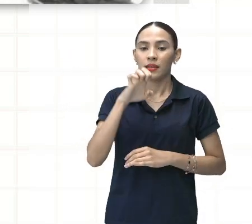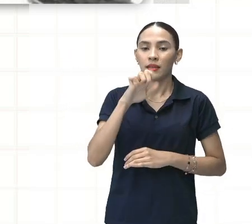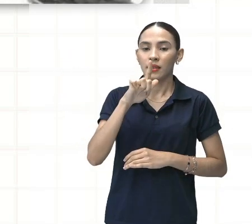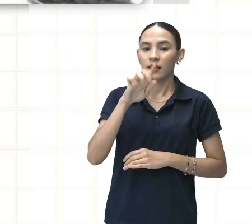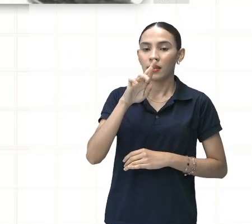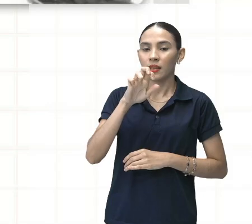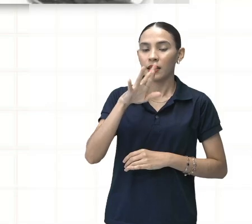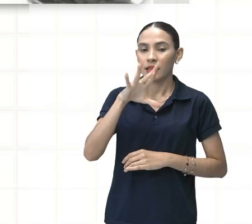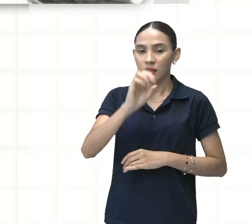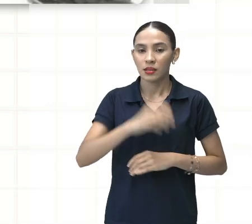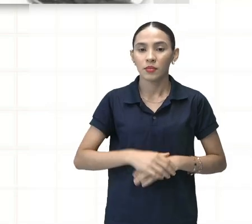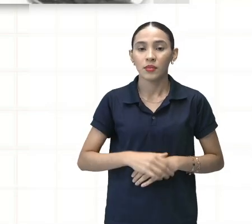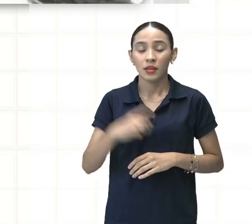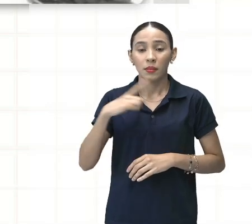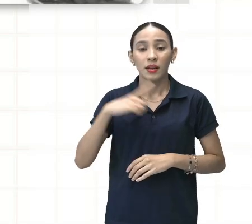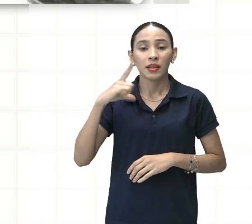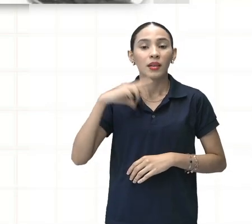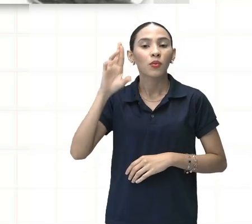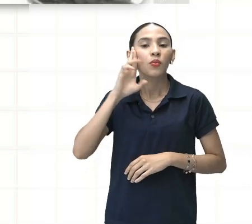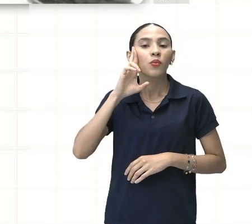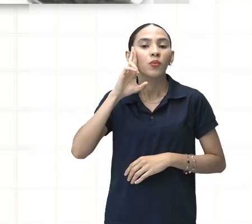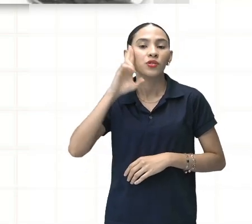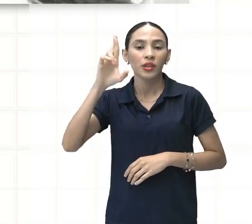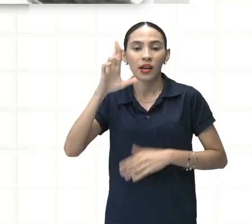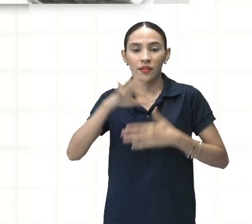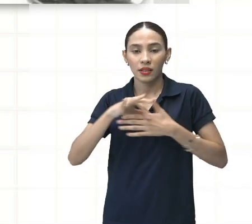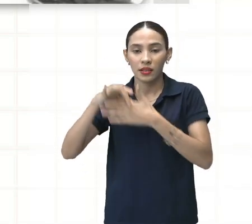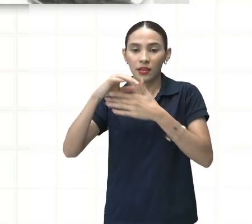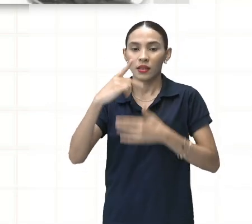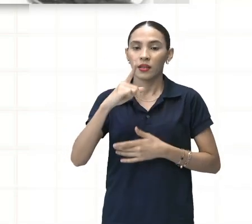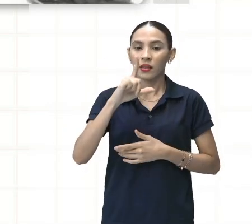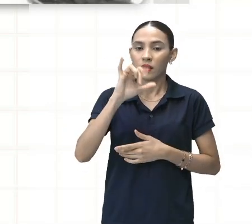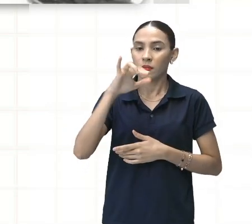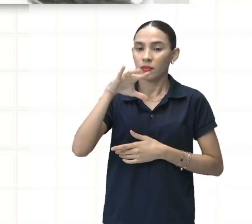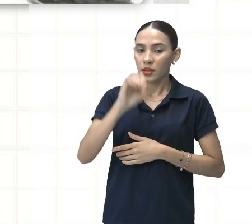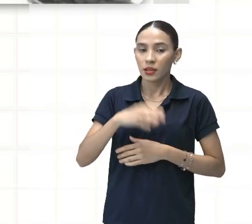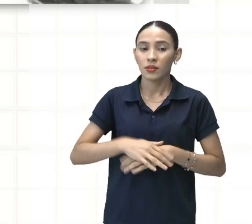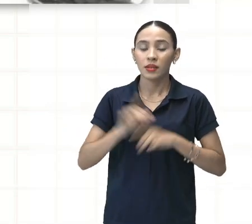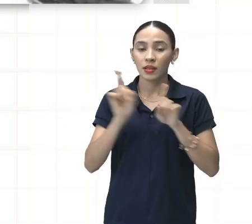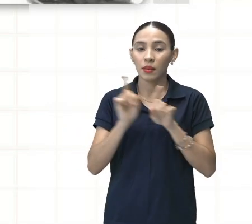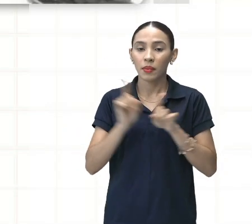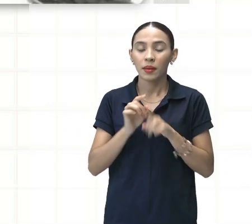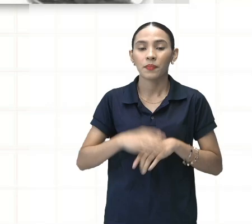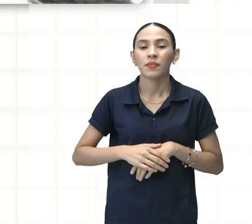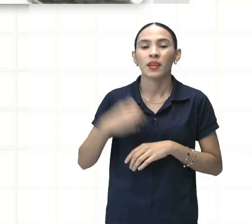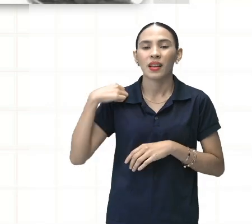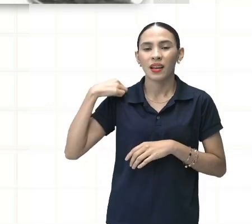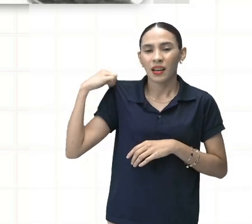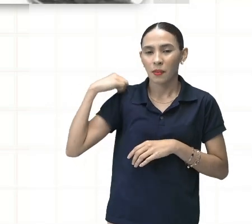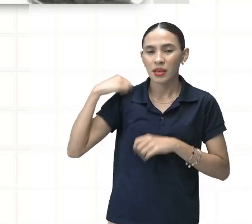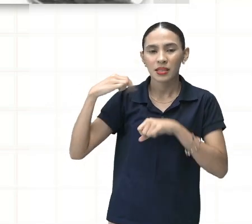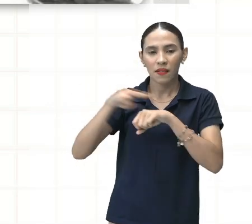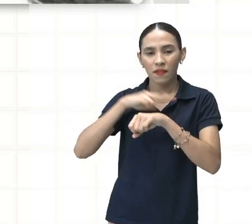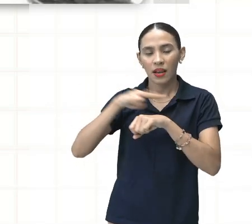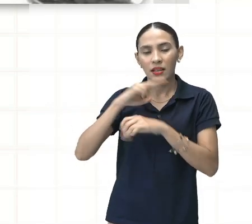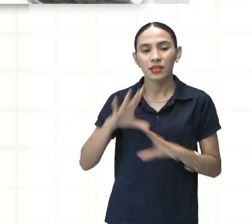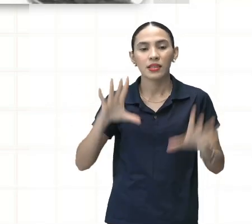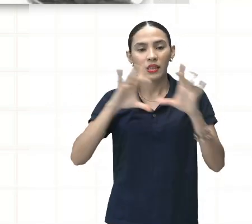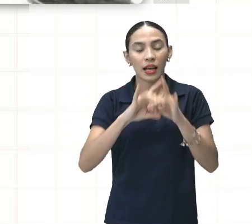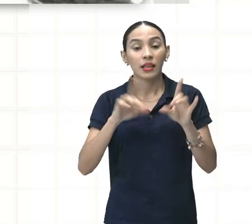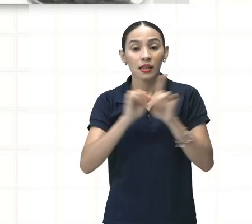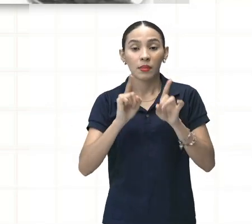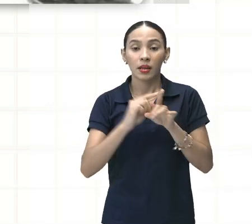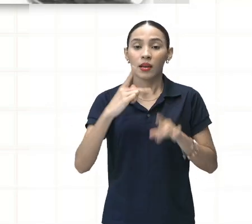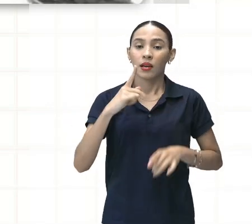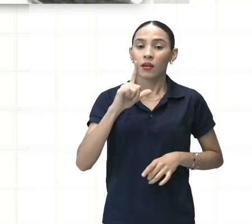próprio Plínio Salgado, o líder aqui dos integralistas, e os chamados camisas verdes, que era uma milícia ligada diretamente ao